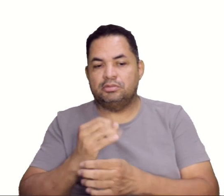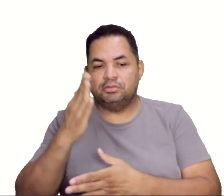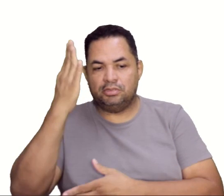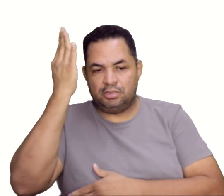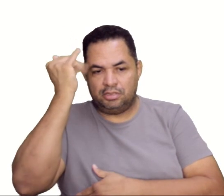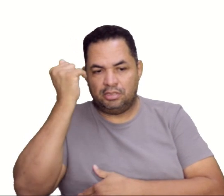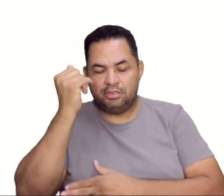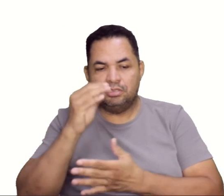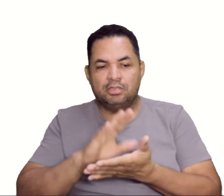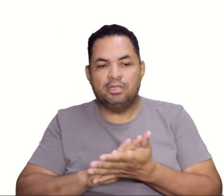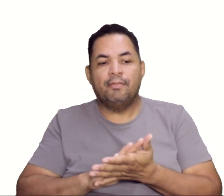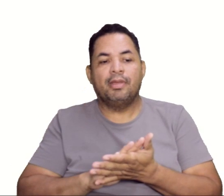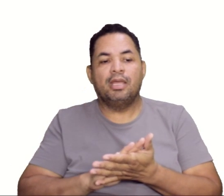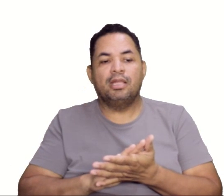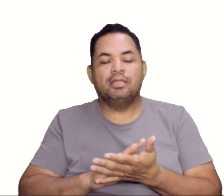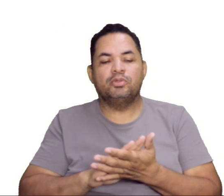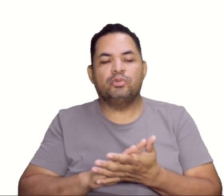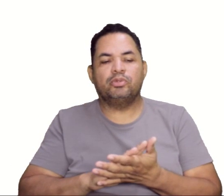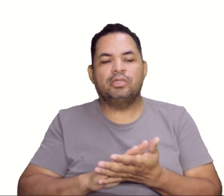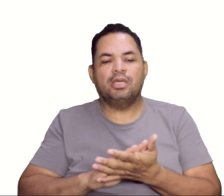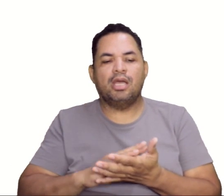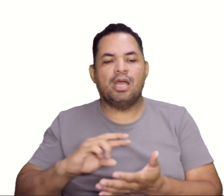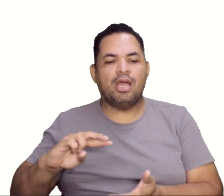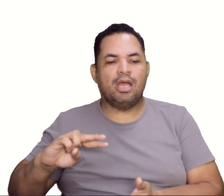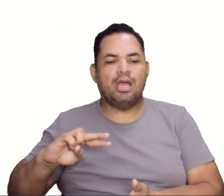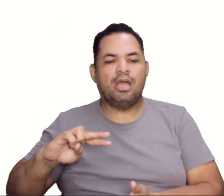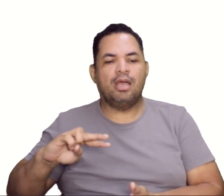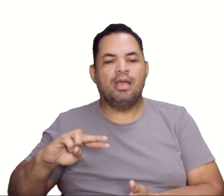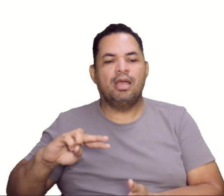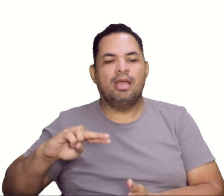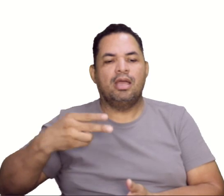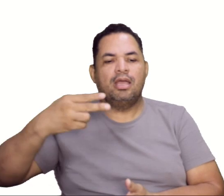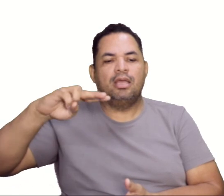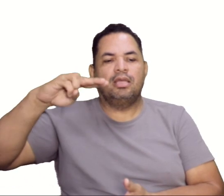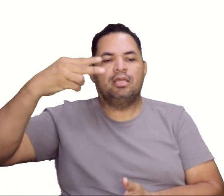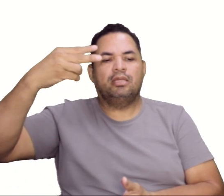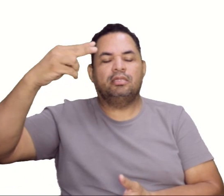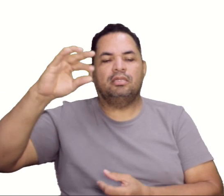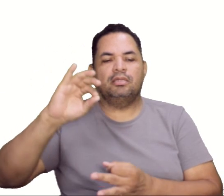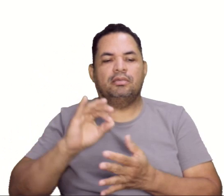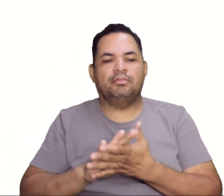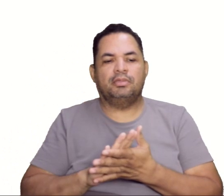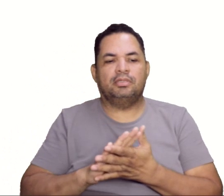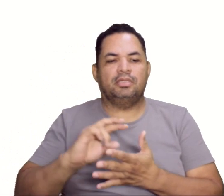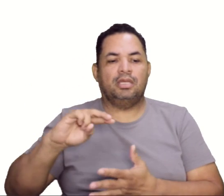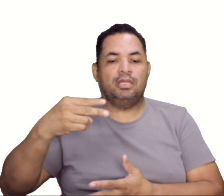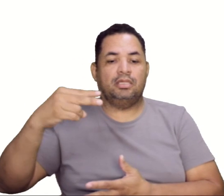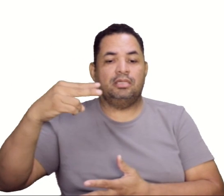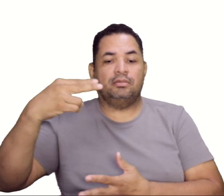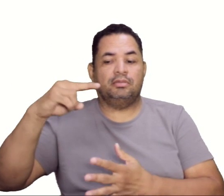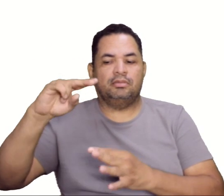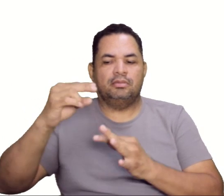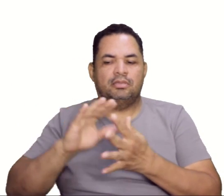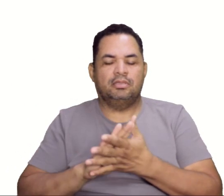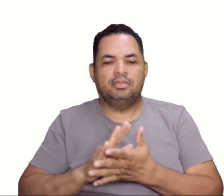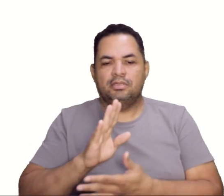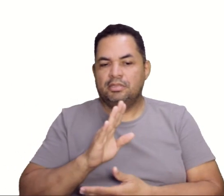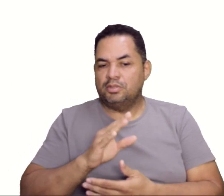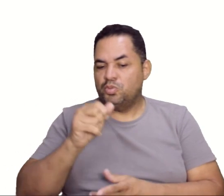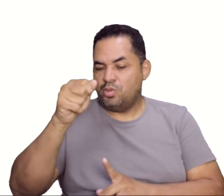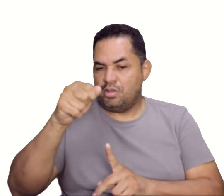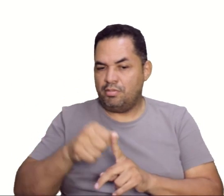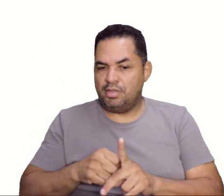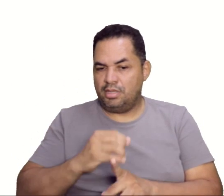mensal é de 0,5 ao mês né mensal aqui legal olha só